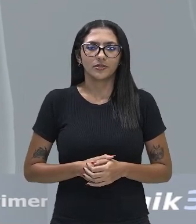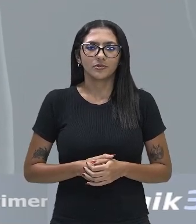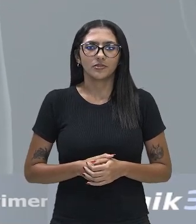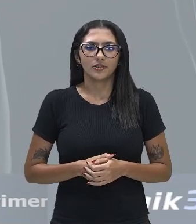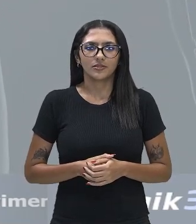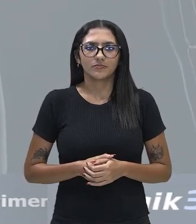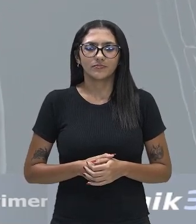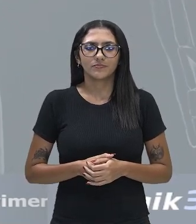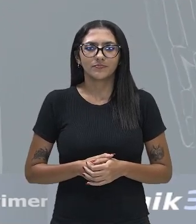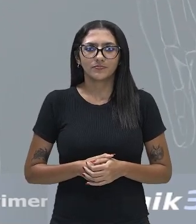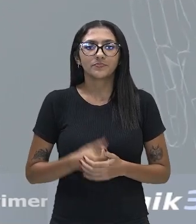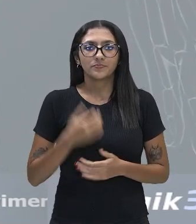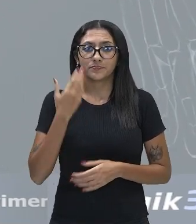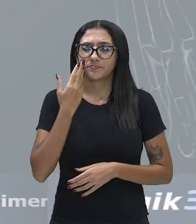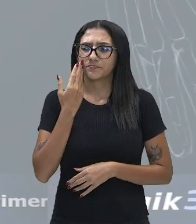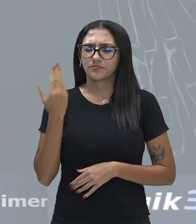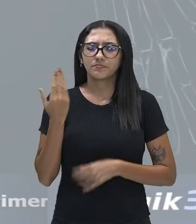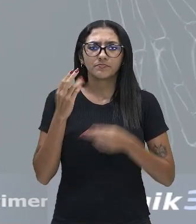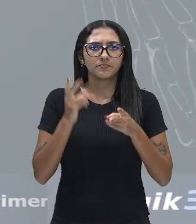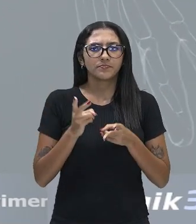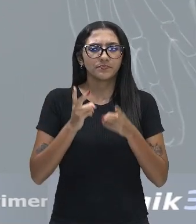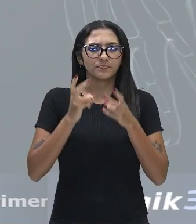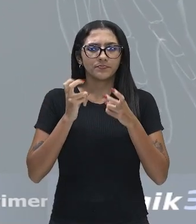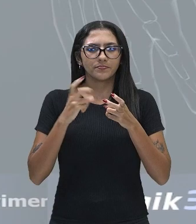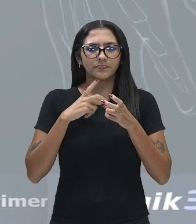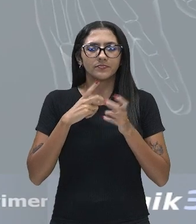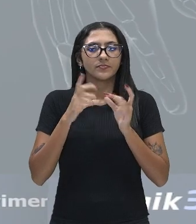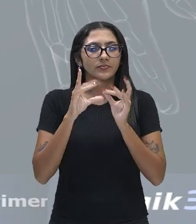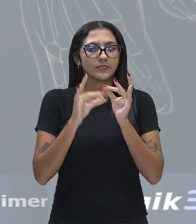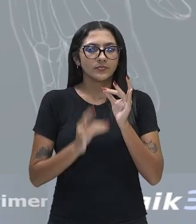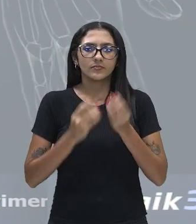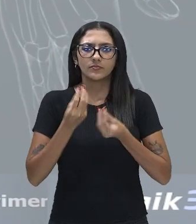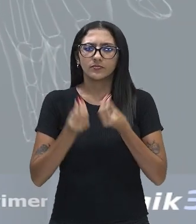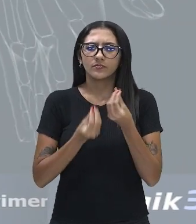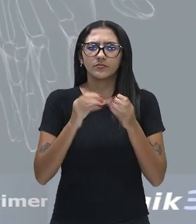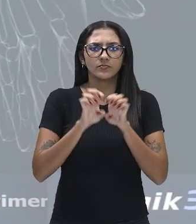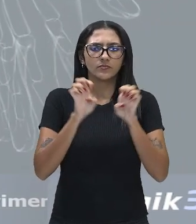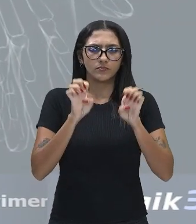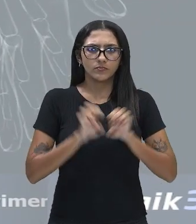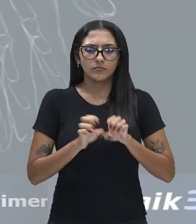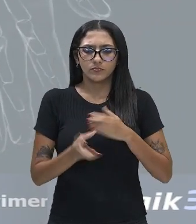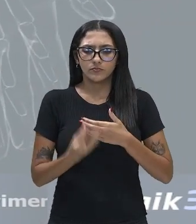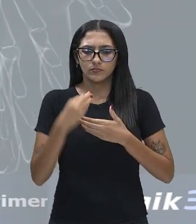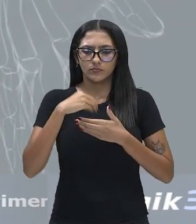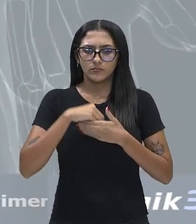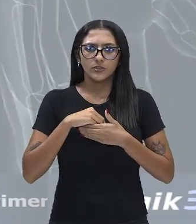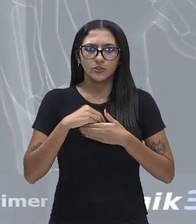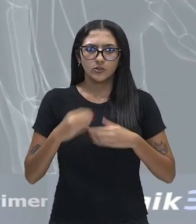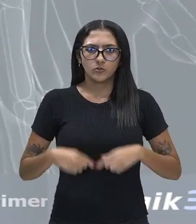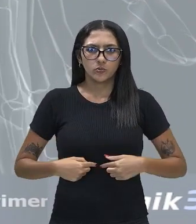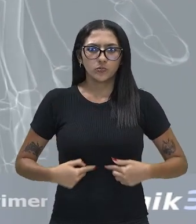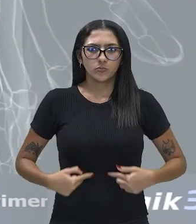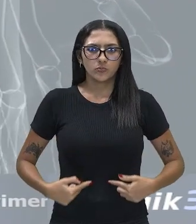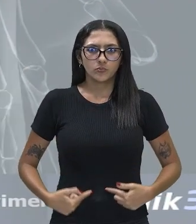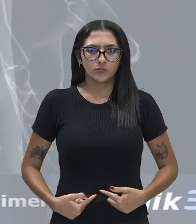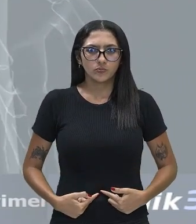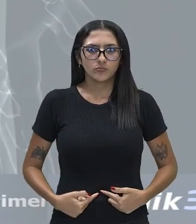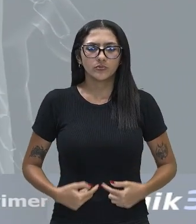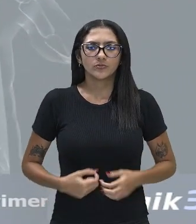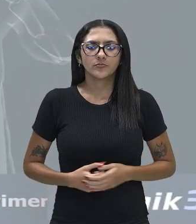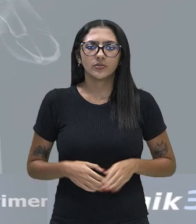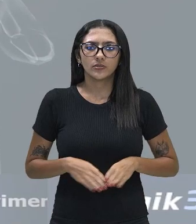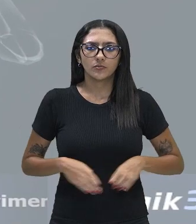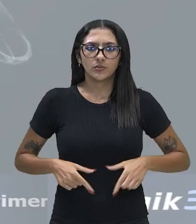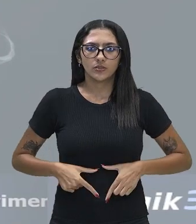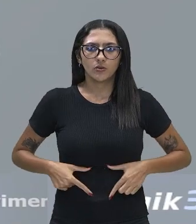Pronto. Então, aqui você observa a estrutura do útero, certo? Das